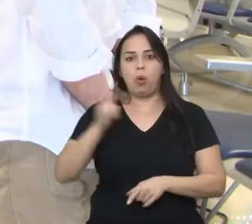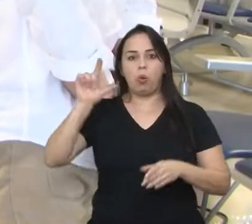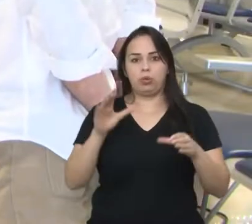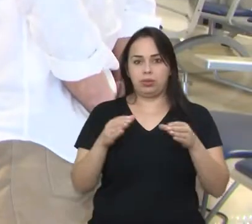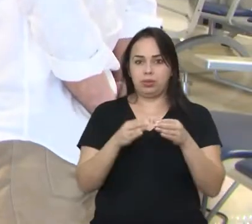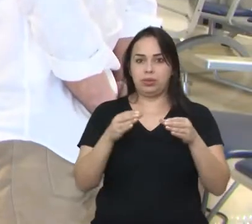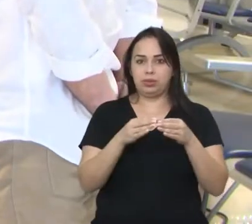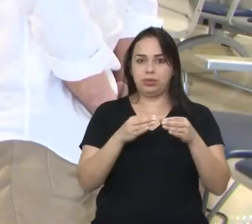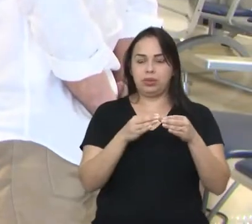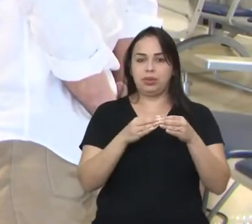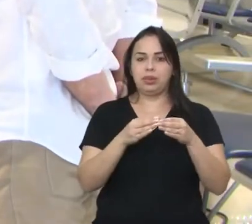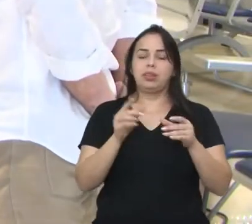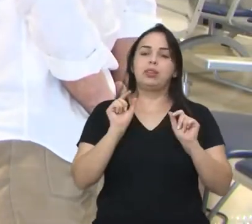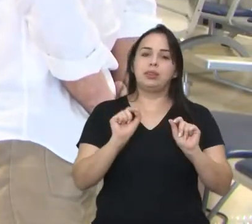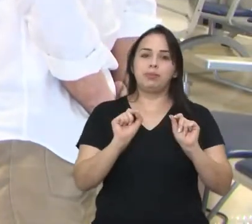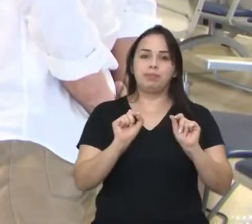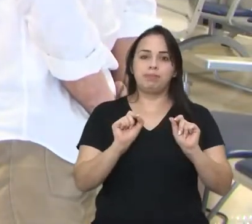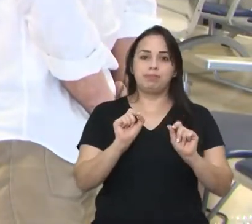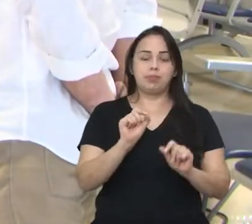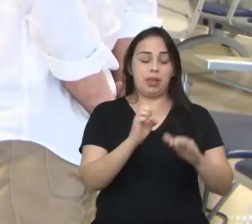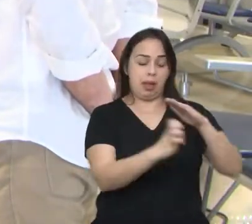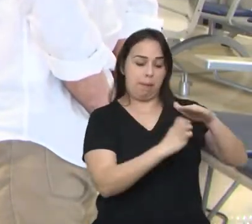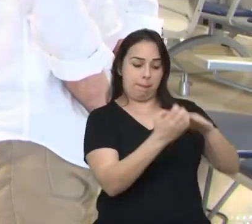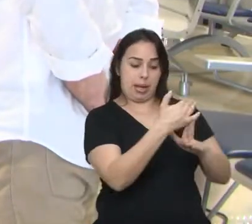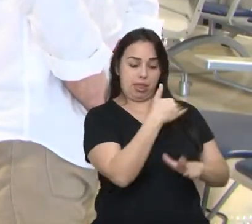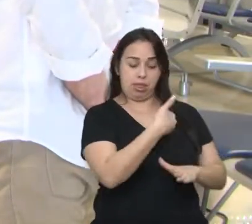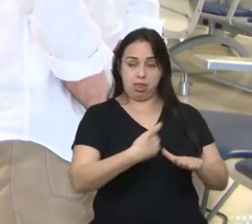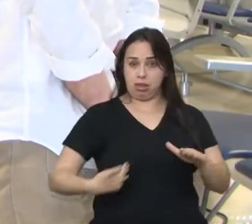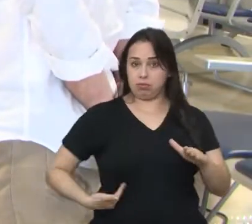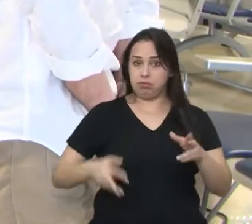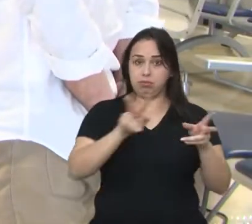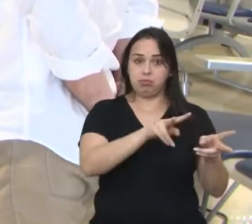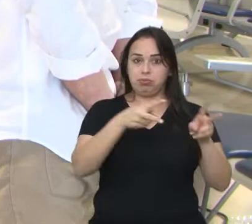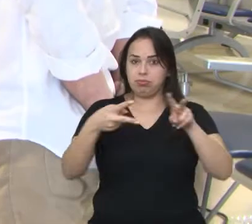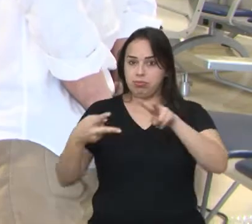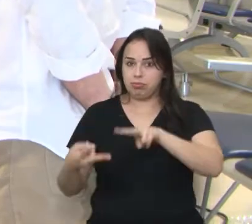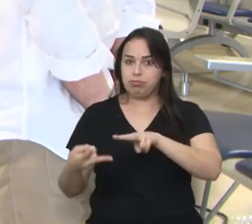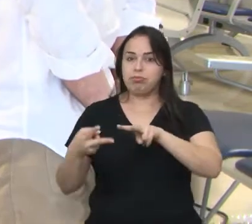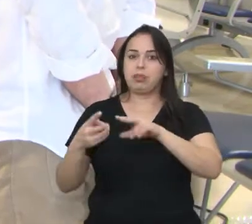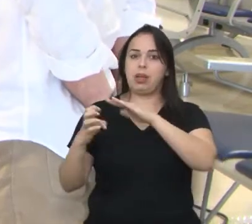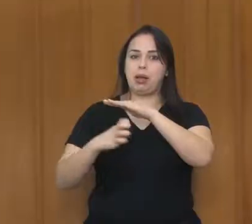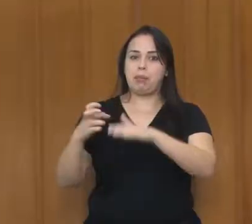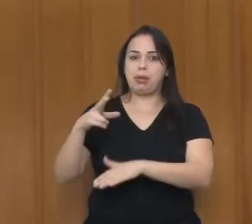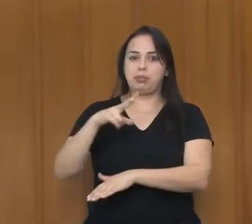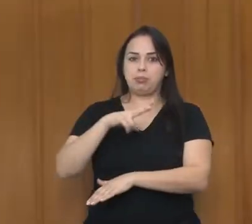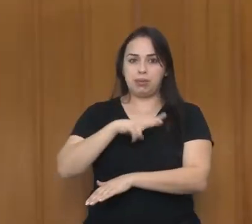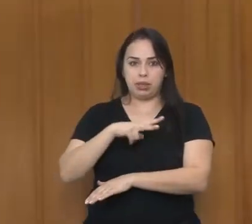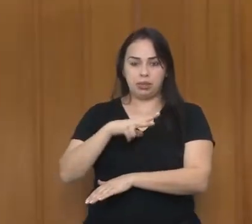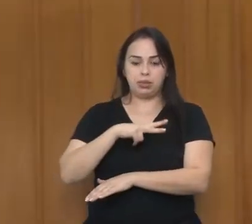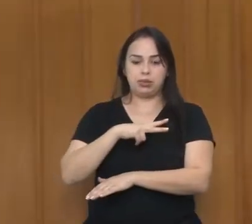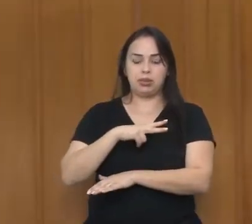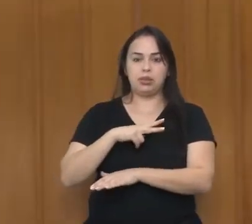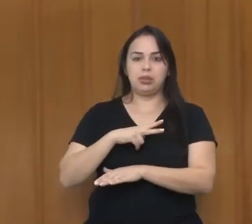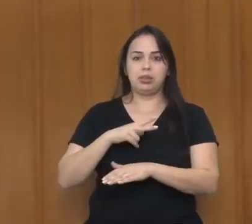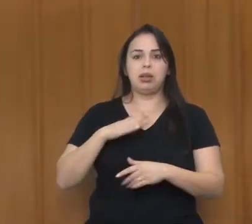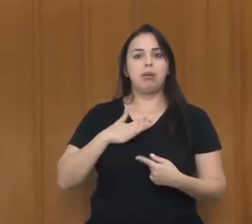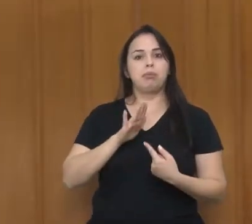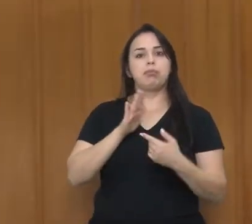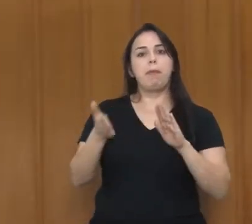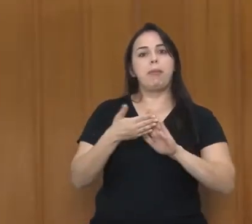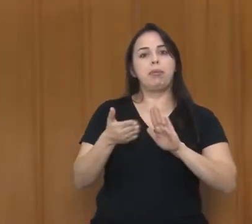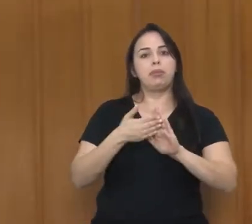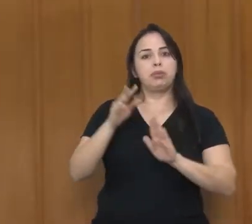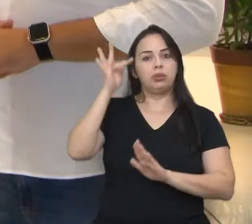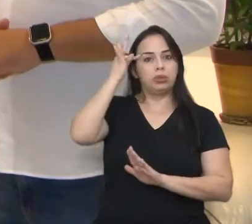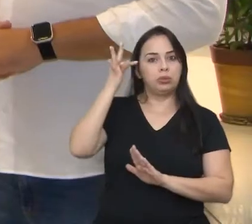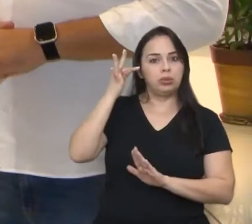frente criada defende o processo de desestatização de entidades vinculadas ao governo aqui em São José. Essa frente, proposta pelo vereador